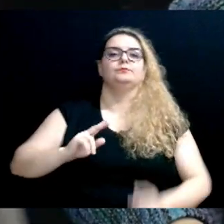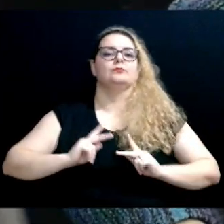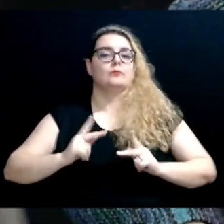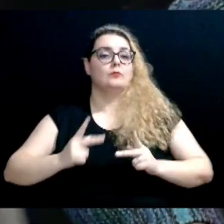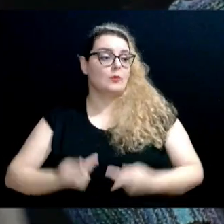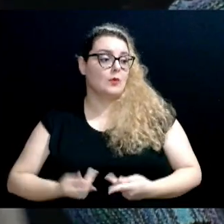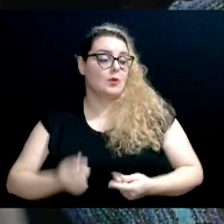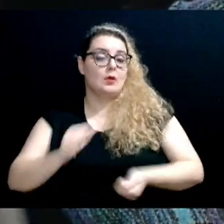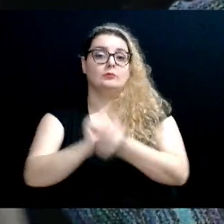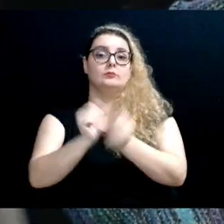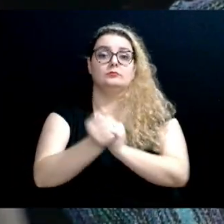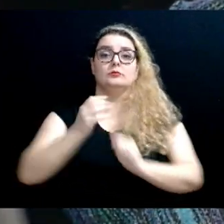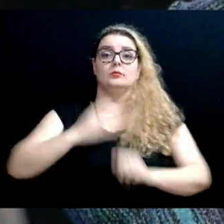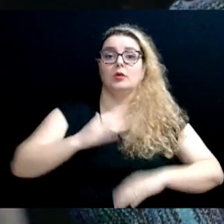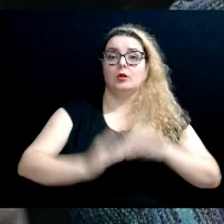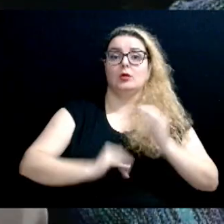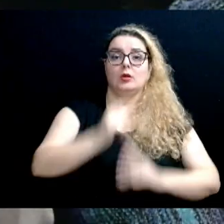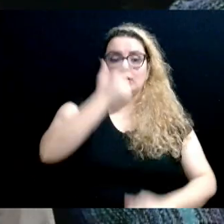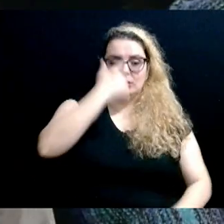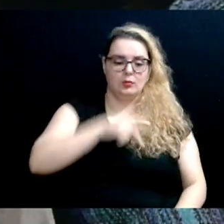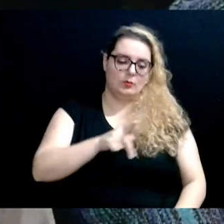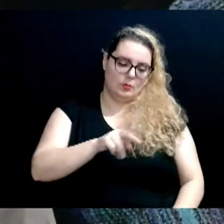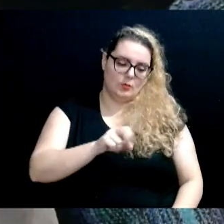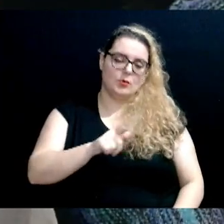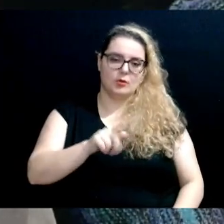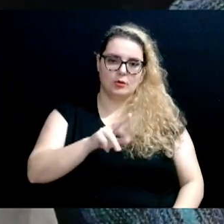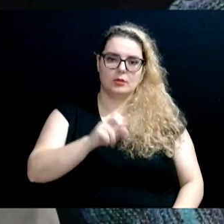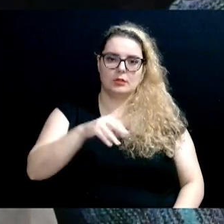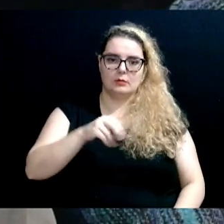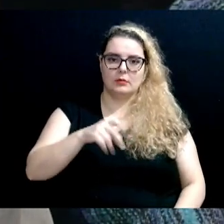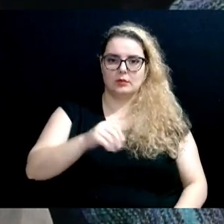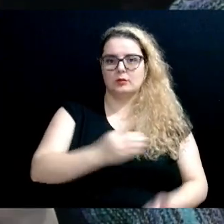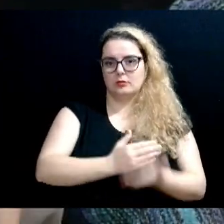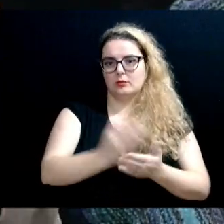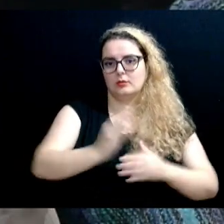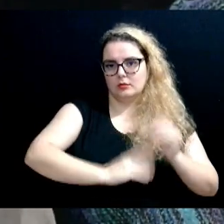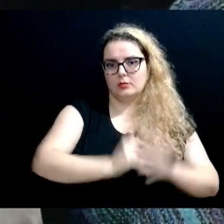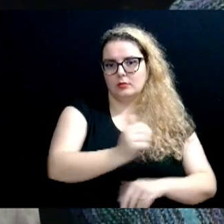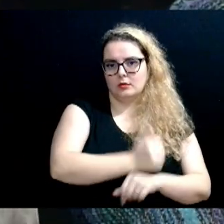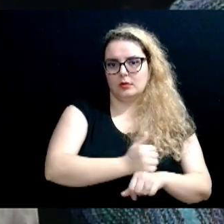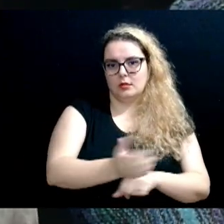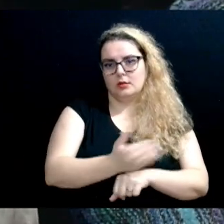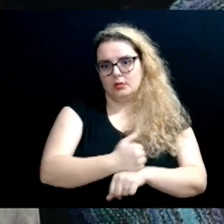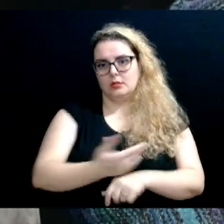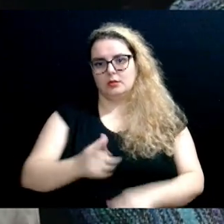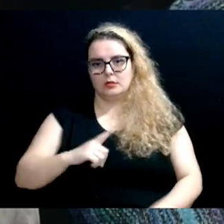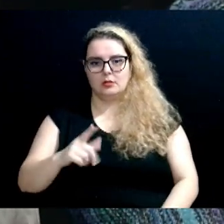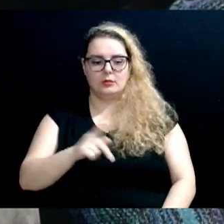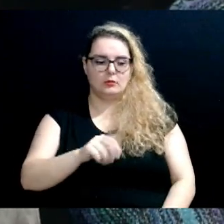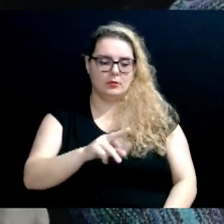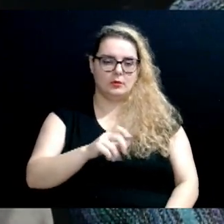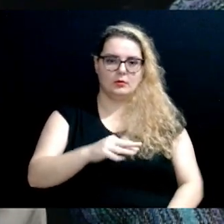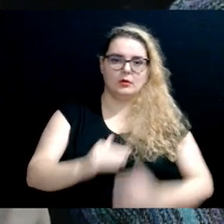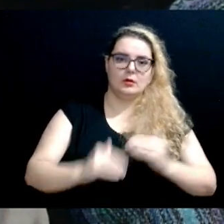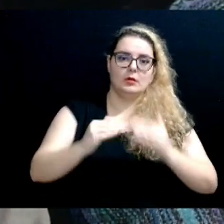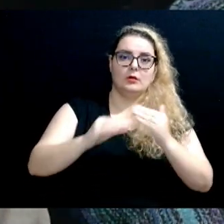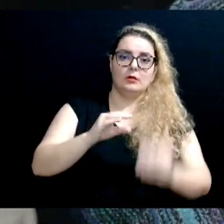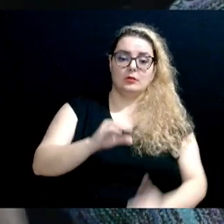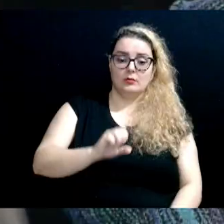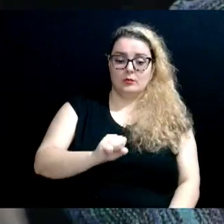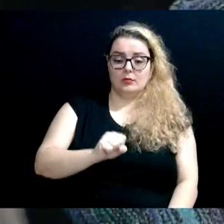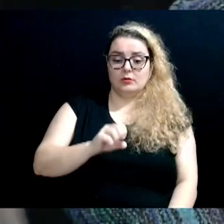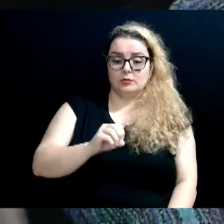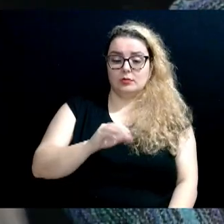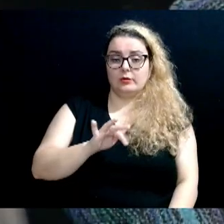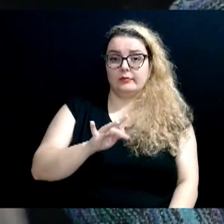Eu, como programador, né, quando comecei minha carreira, antes de ter a Performa, eu fui desenvolvedor de software. Qual que era a minha profissão? A